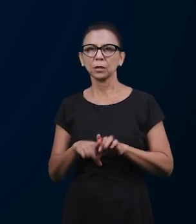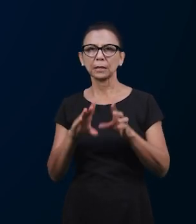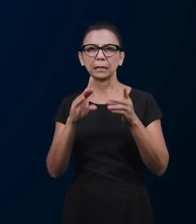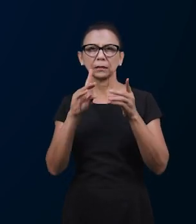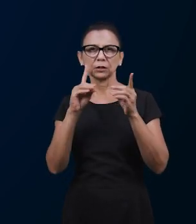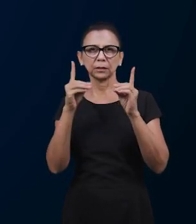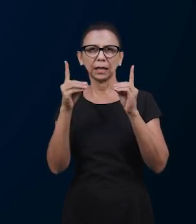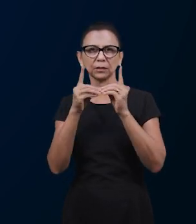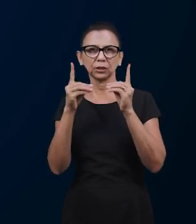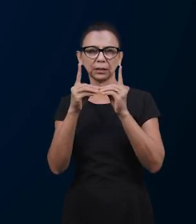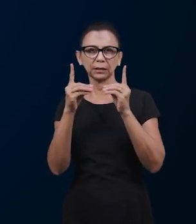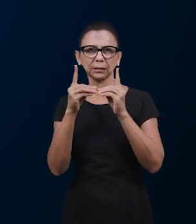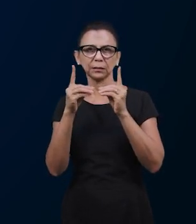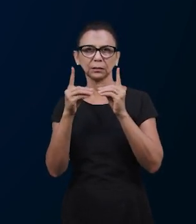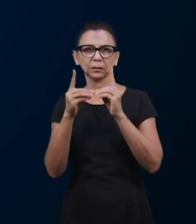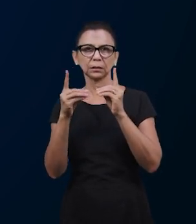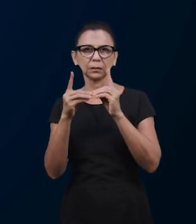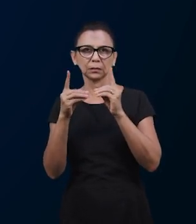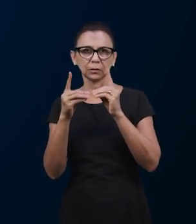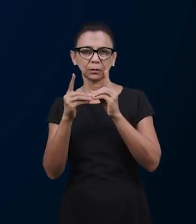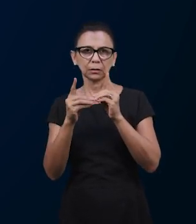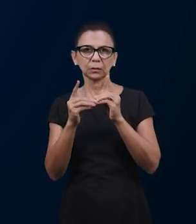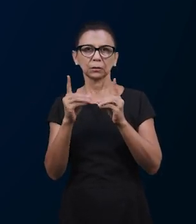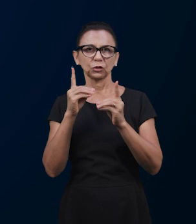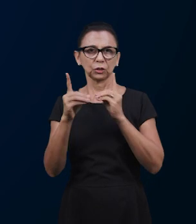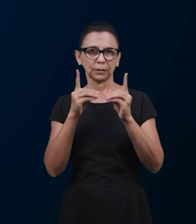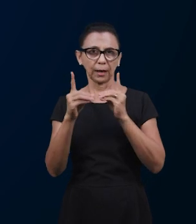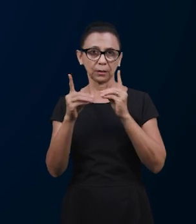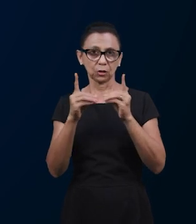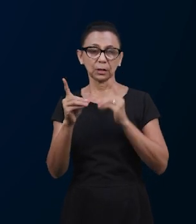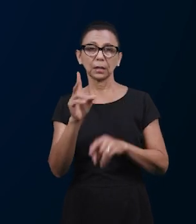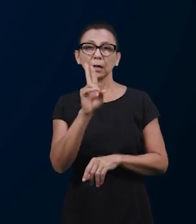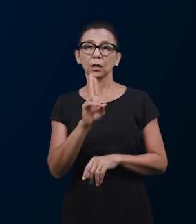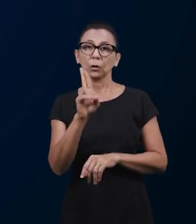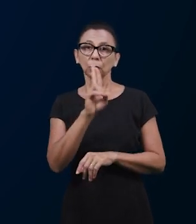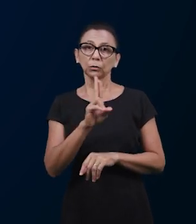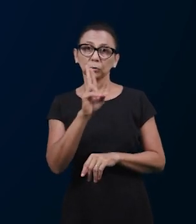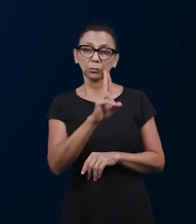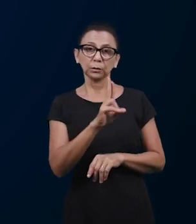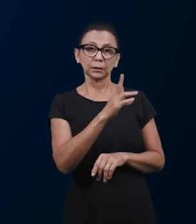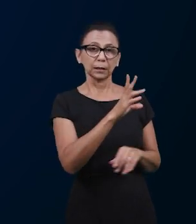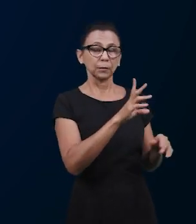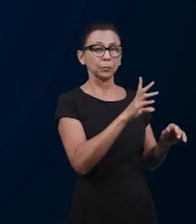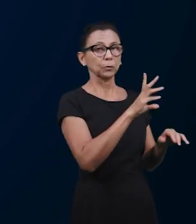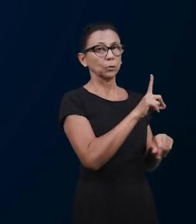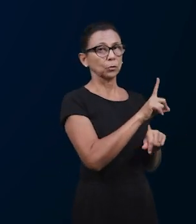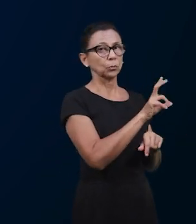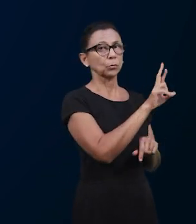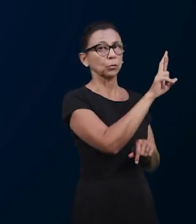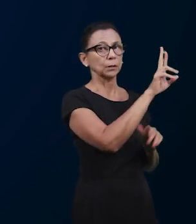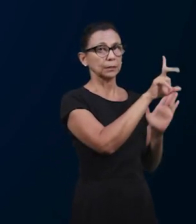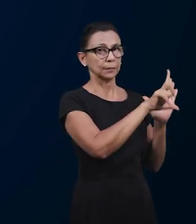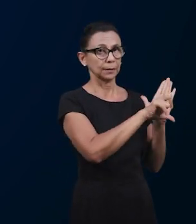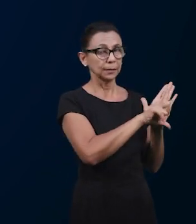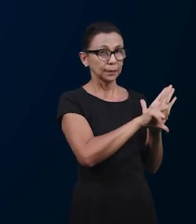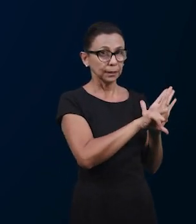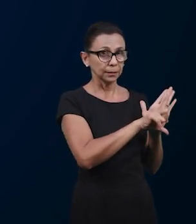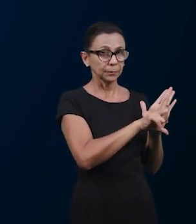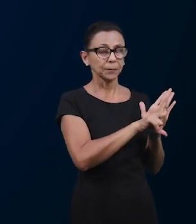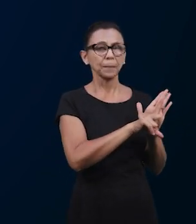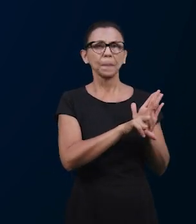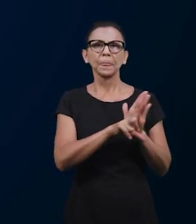o questionamento gerasse um novo ensinamento, porque as perguntas geram diálogos. E através